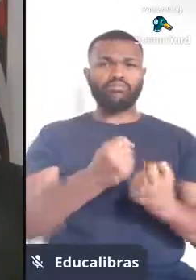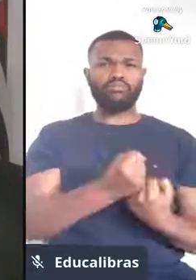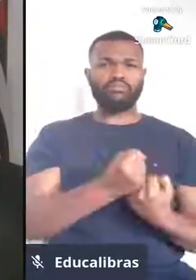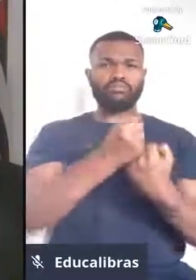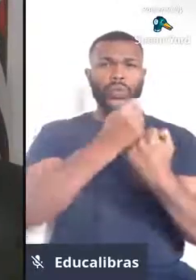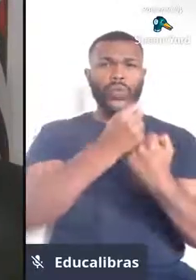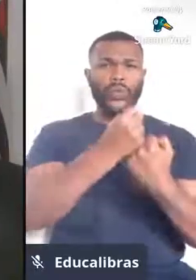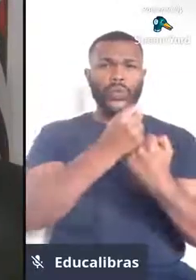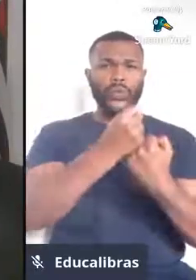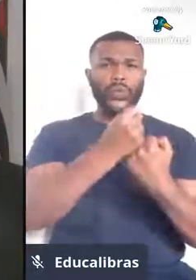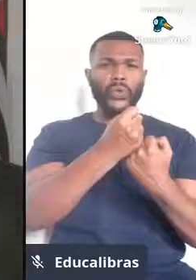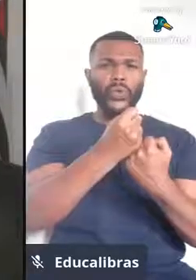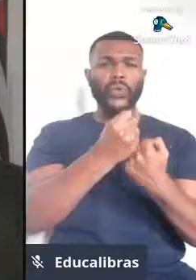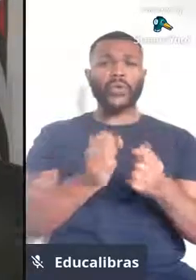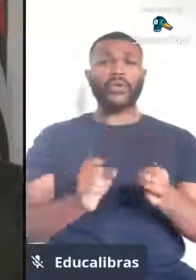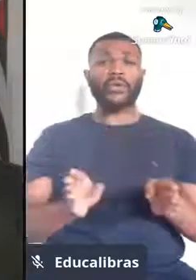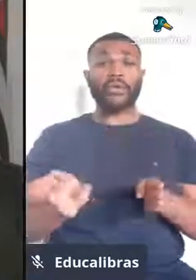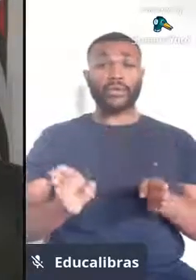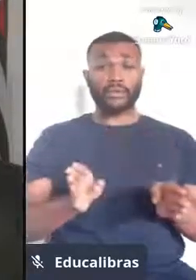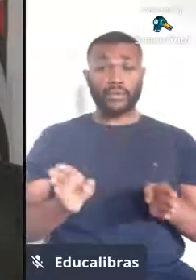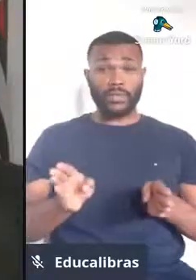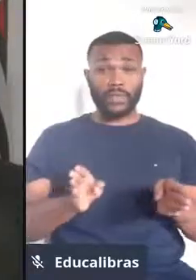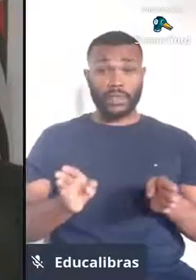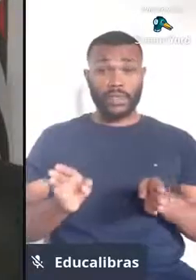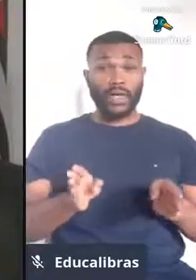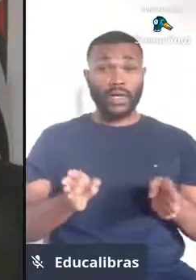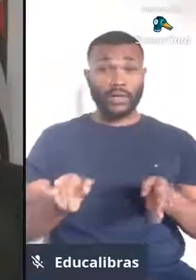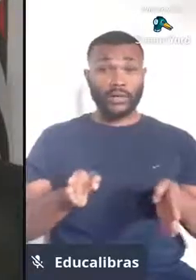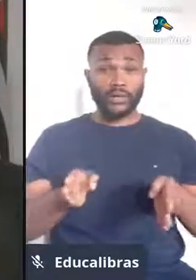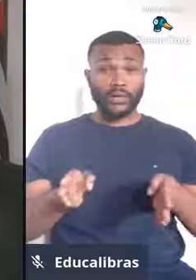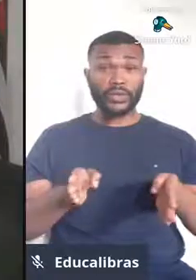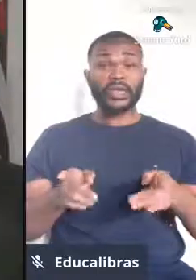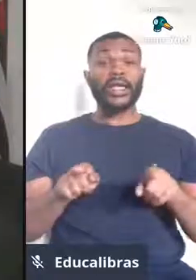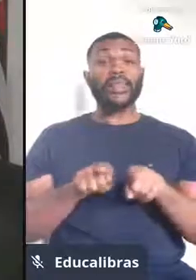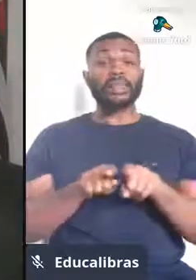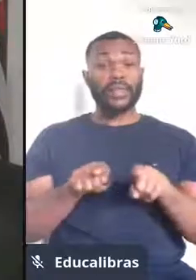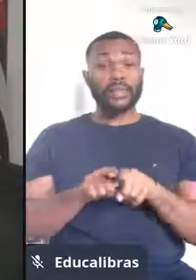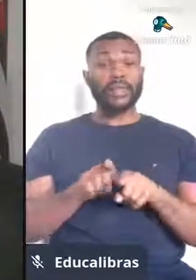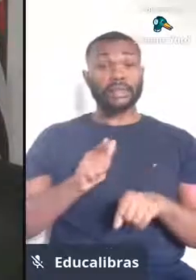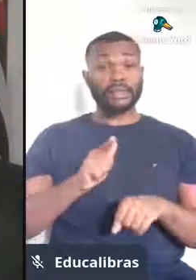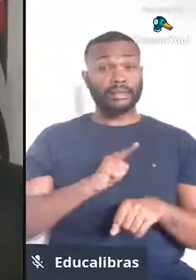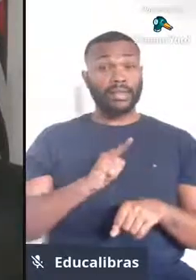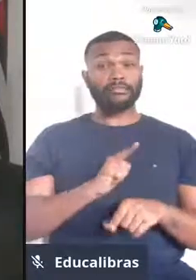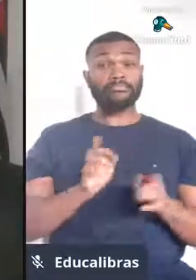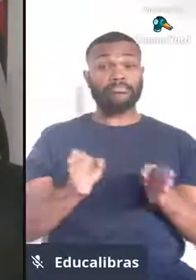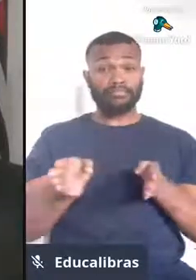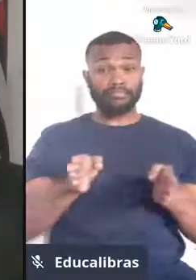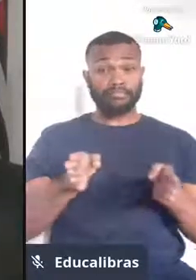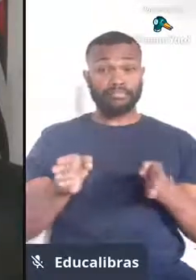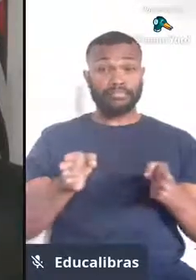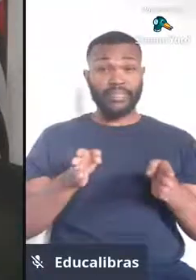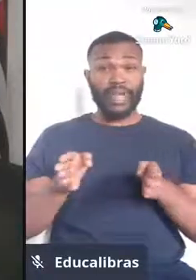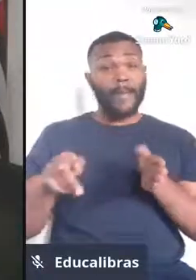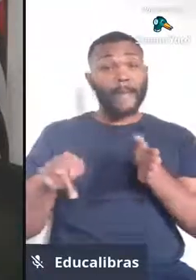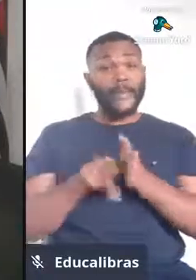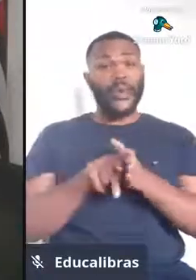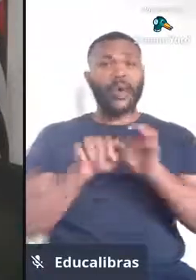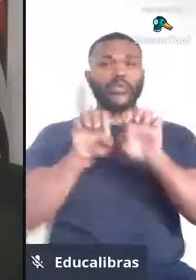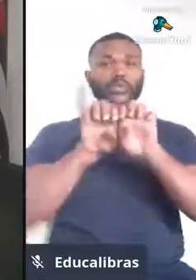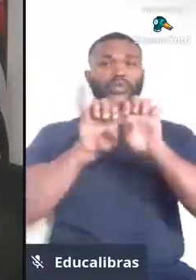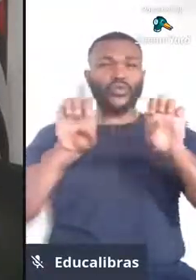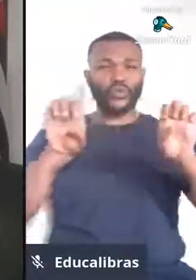falta acessibilidade, a existência de acessibilidade ela vira estruturante, porque você